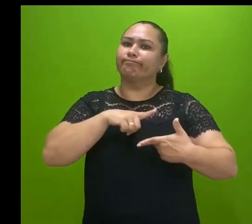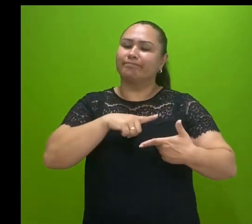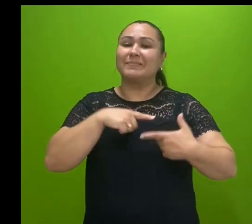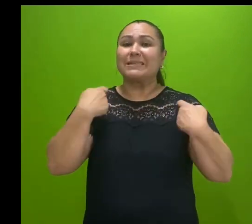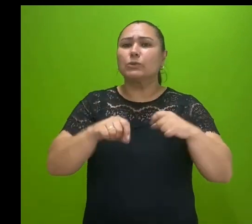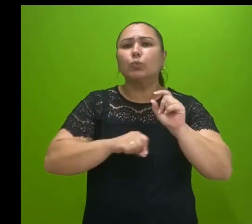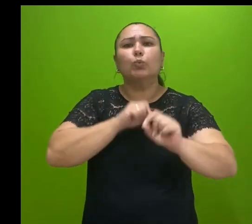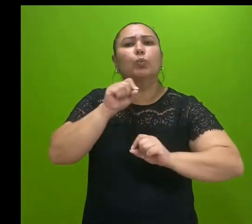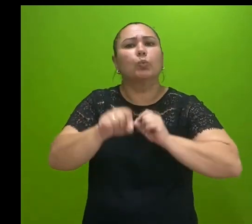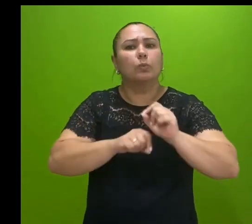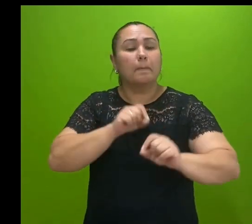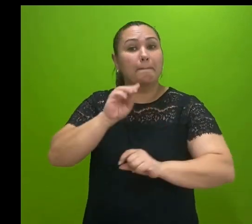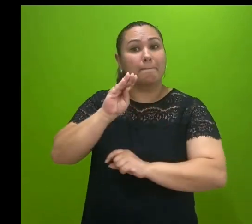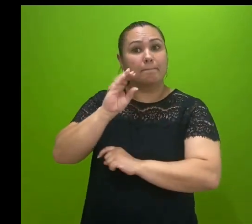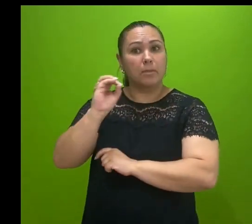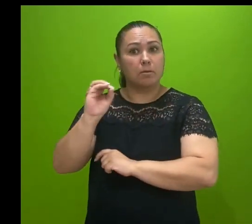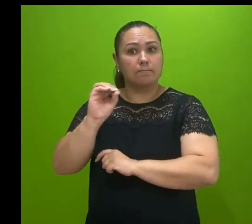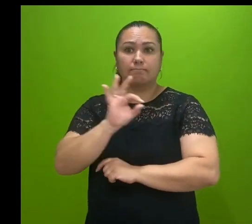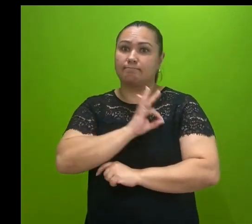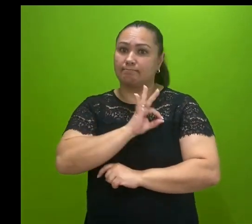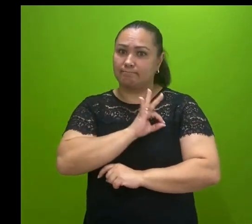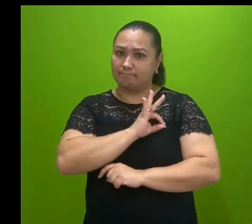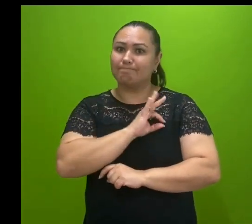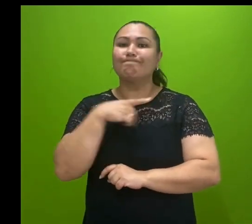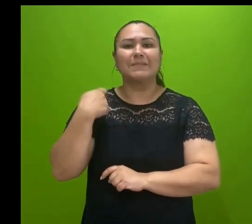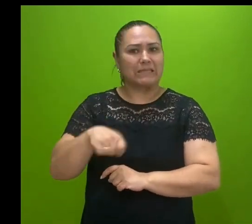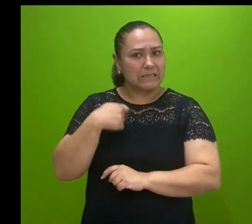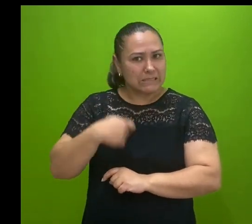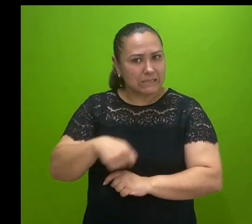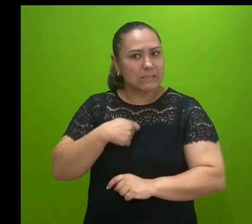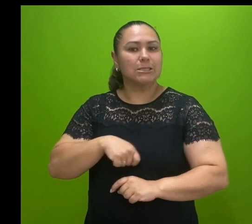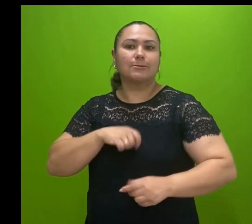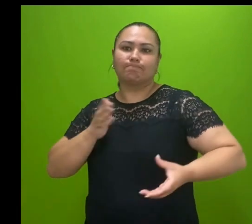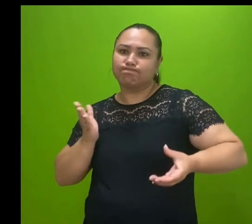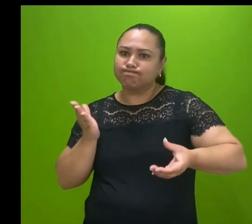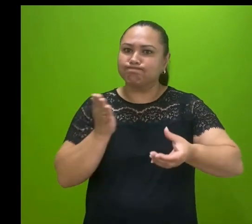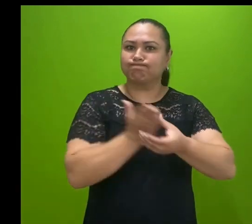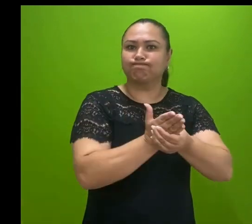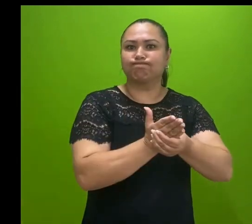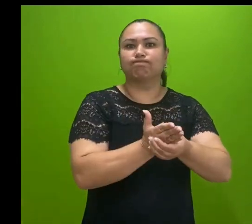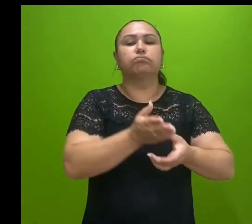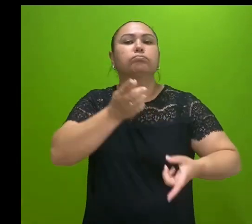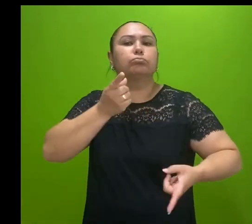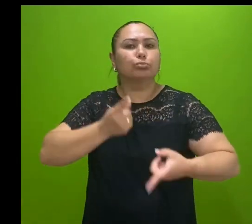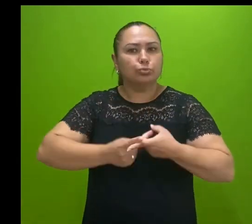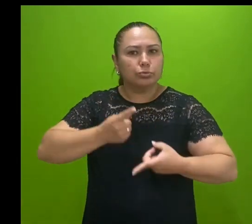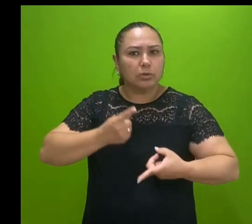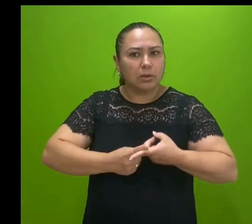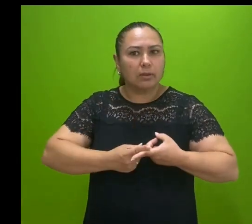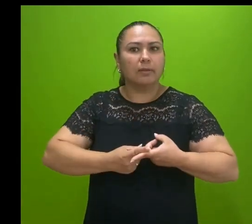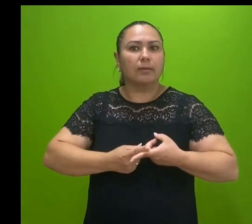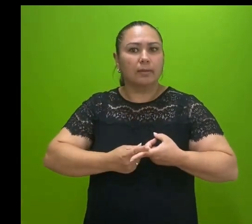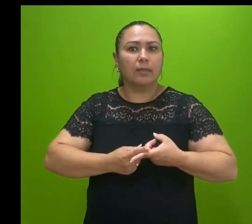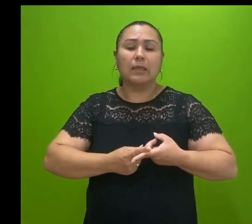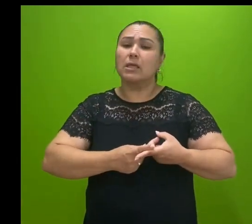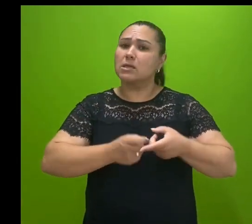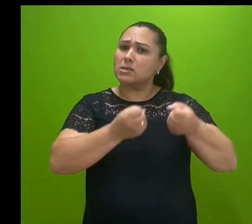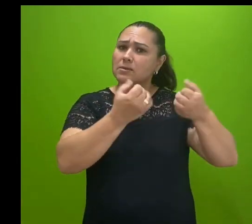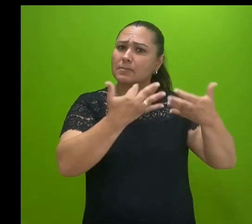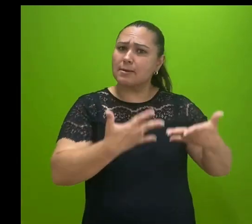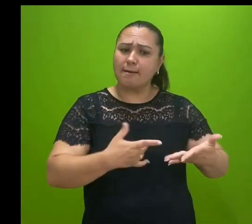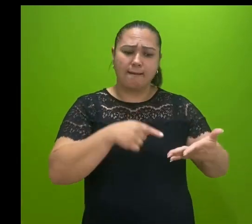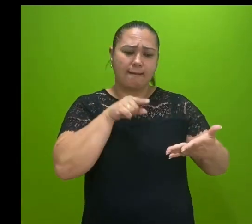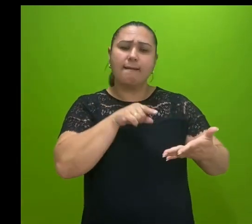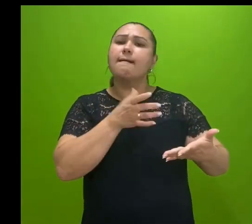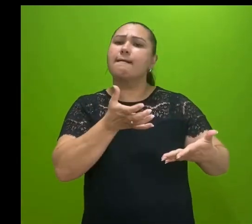boletim de ocorrência a gente não vai fortalecer a lei do racismo. Tá? A gente precisa muito fazer